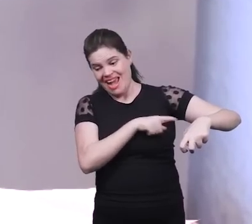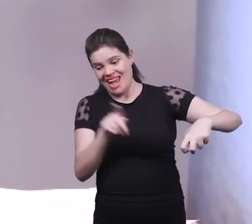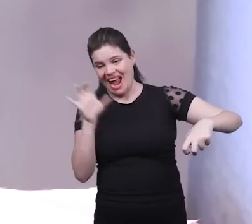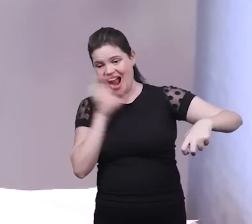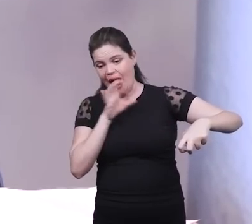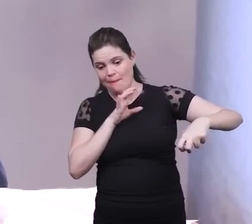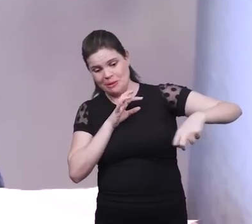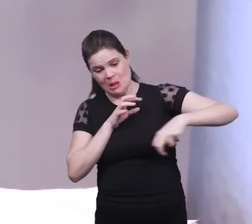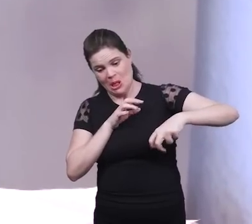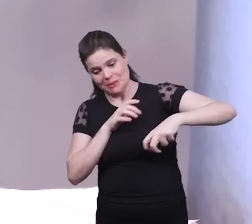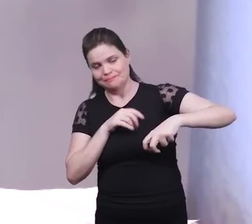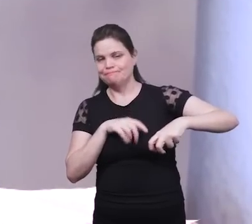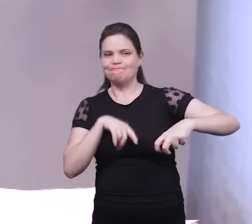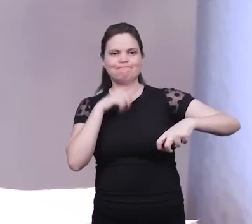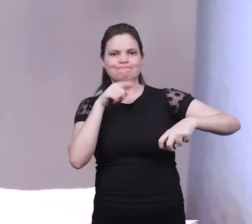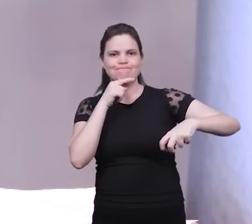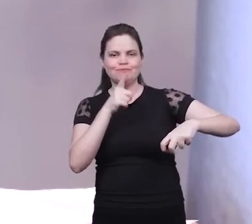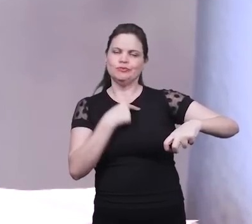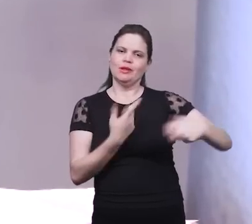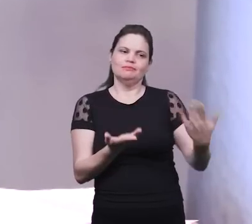O paralítico do tanque de Betesda,